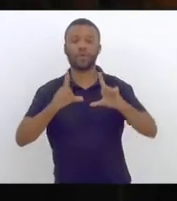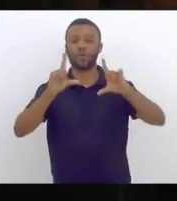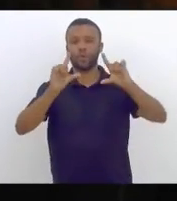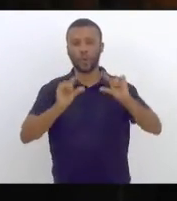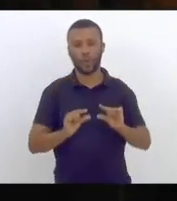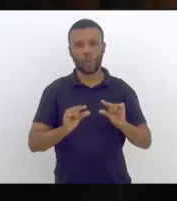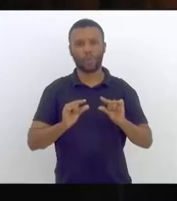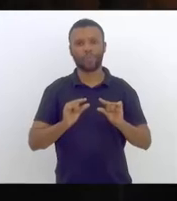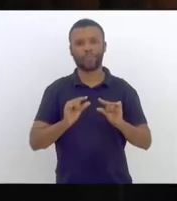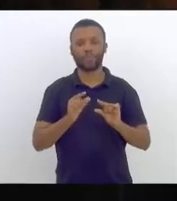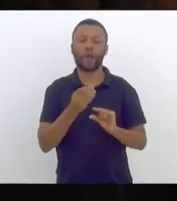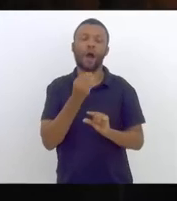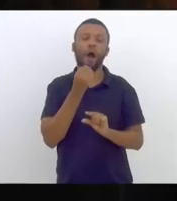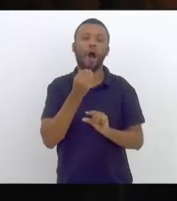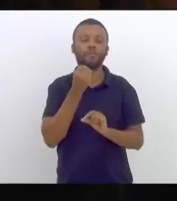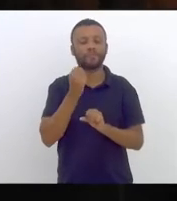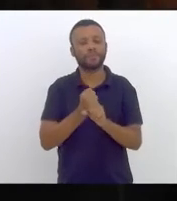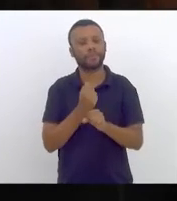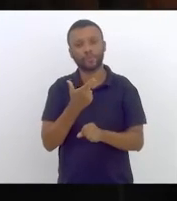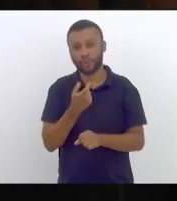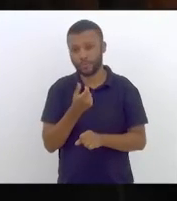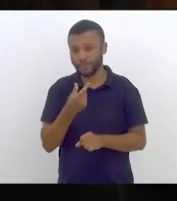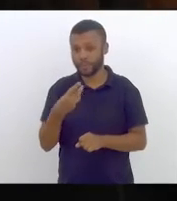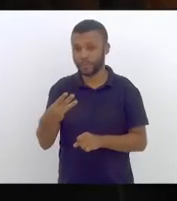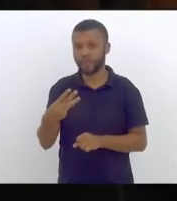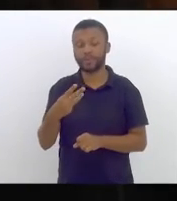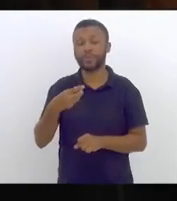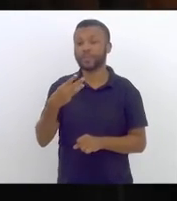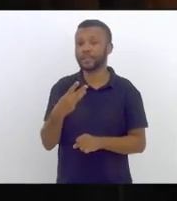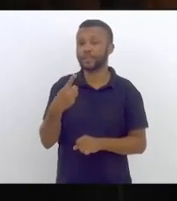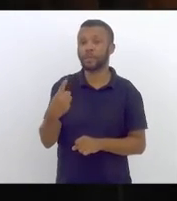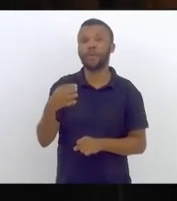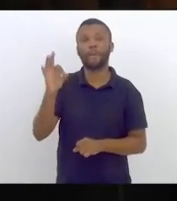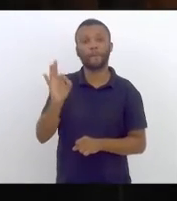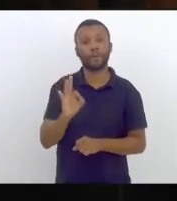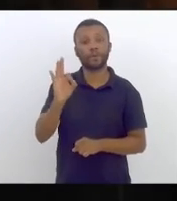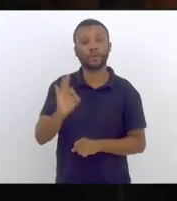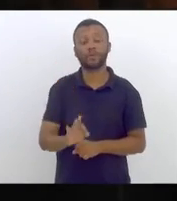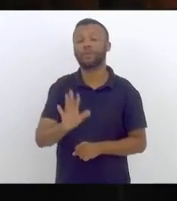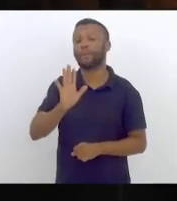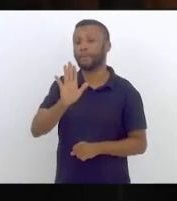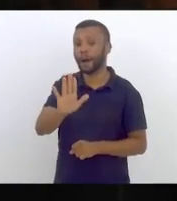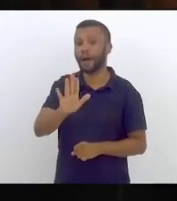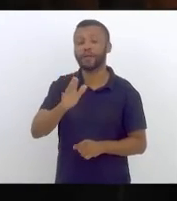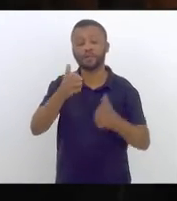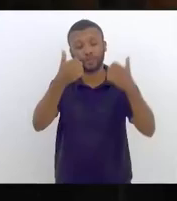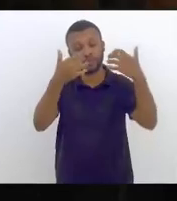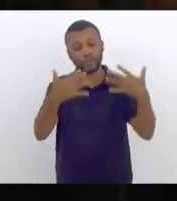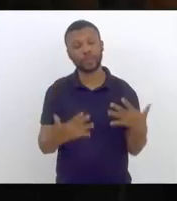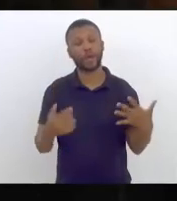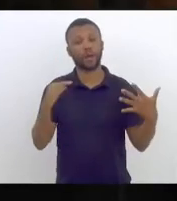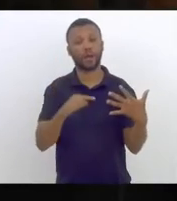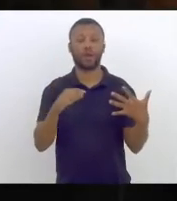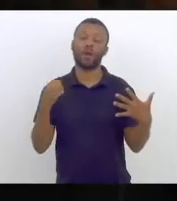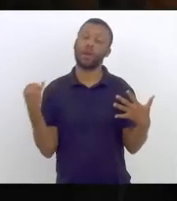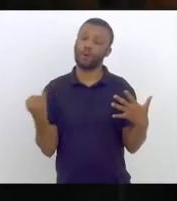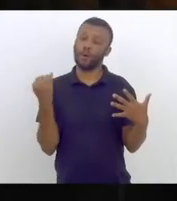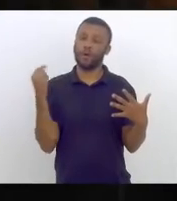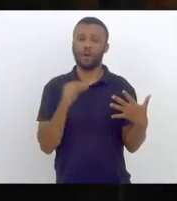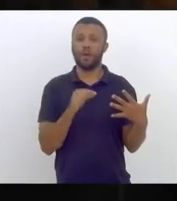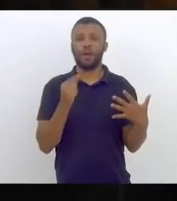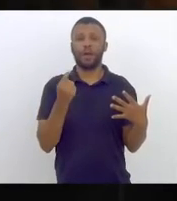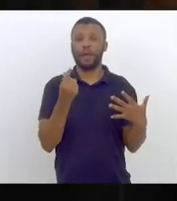para 2023, de 31%. Entretanto, é importante dizer que essa redução ela